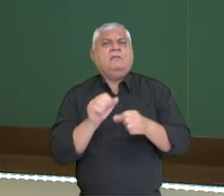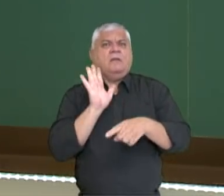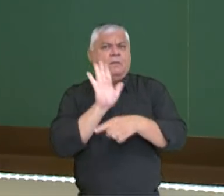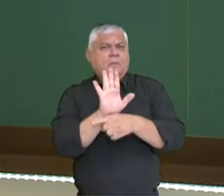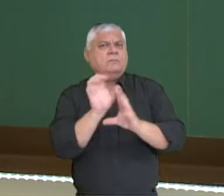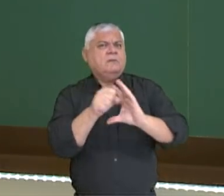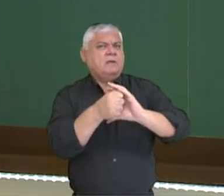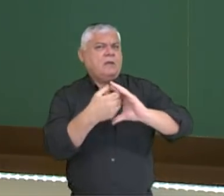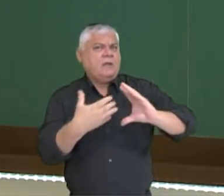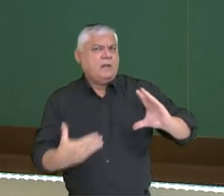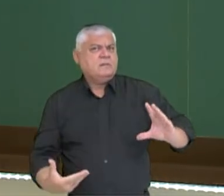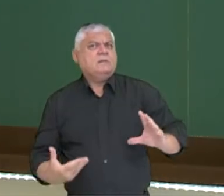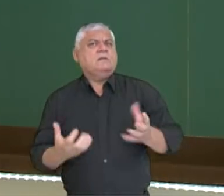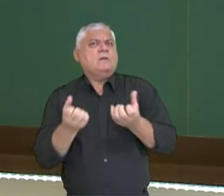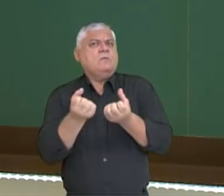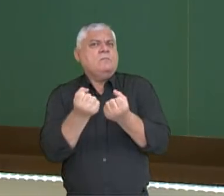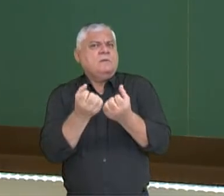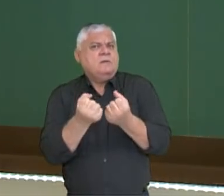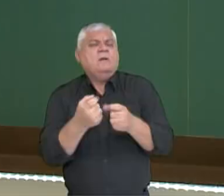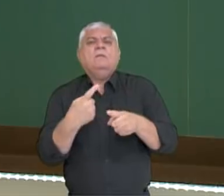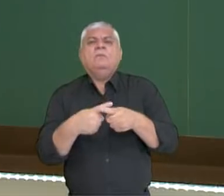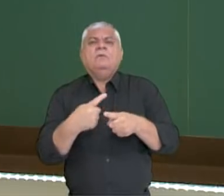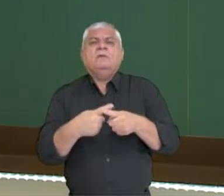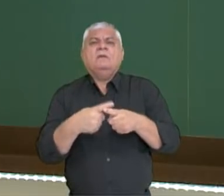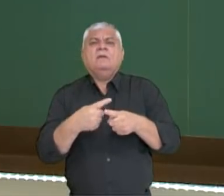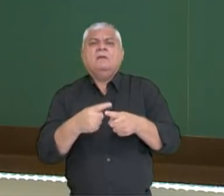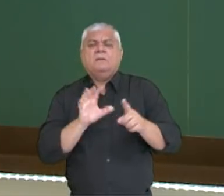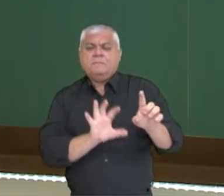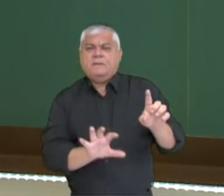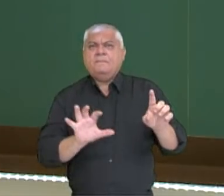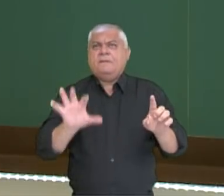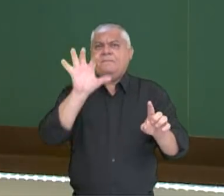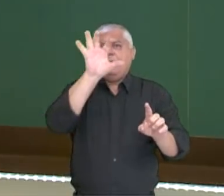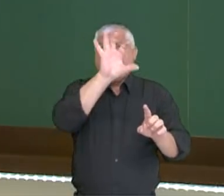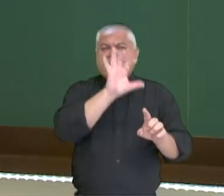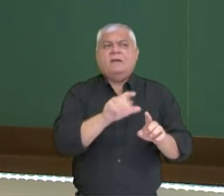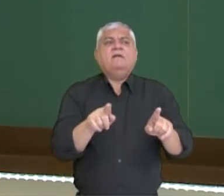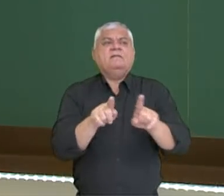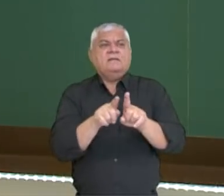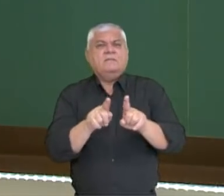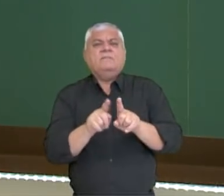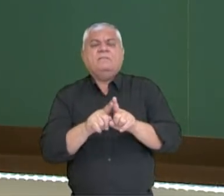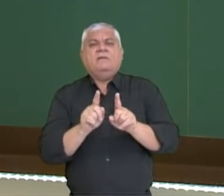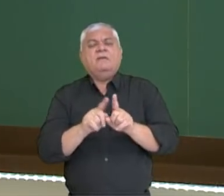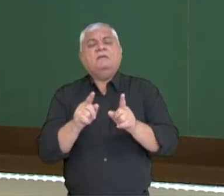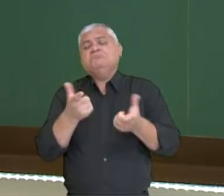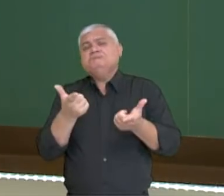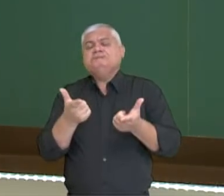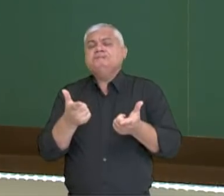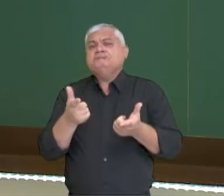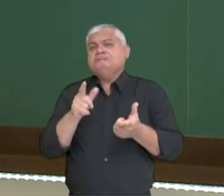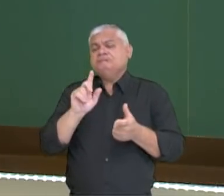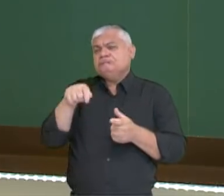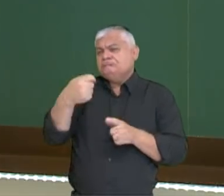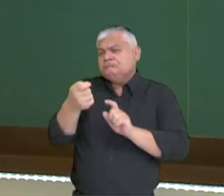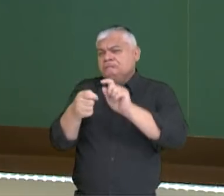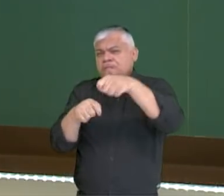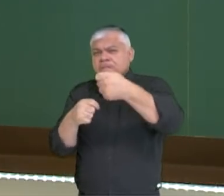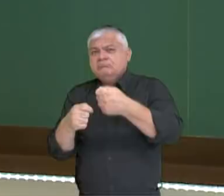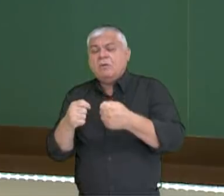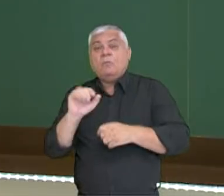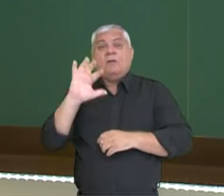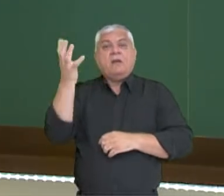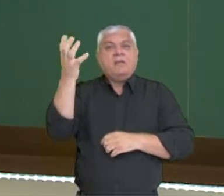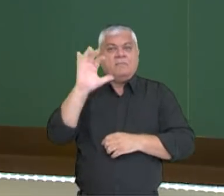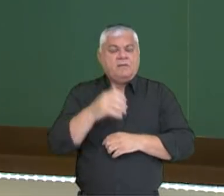de umidade de uma determinada região e, portanto, vão desenhar o tipo climático daquela porção ali. Olha o